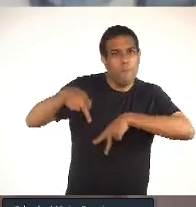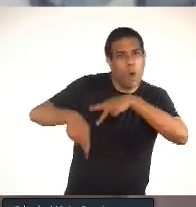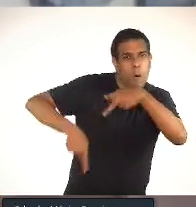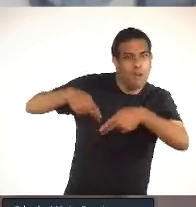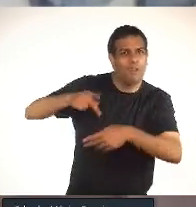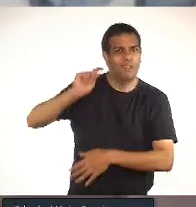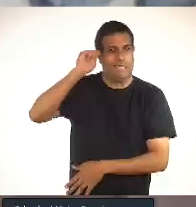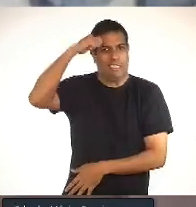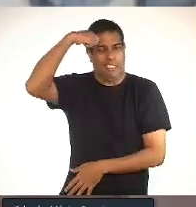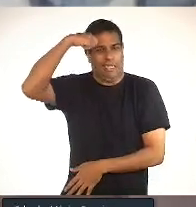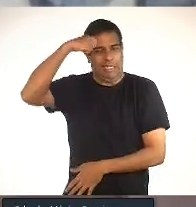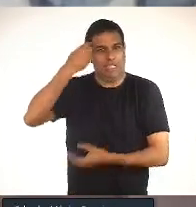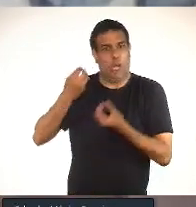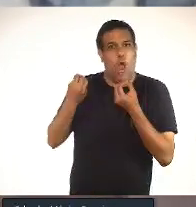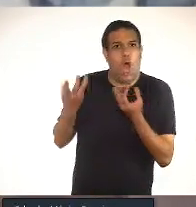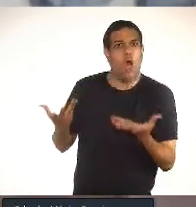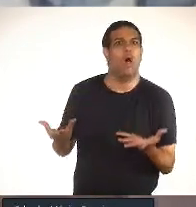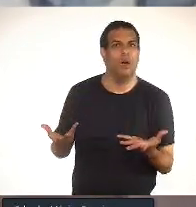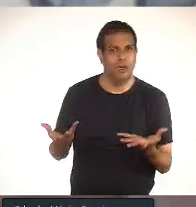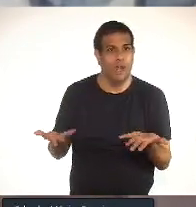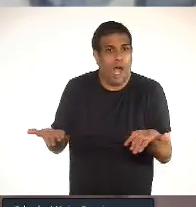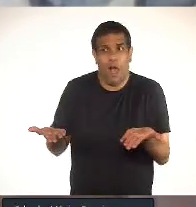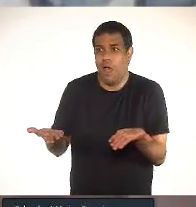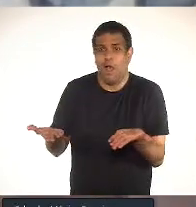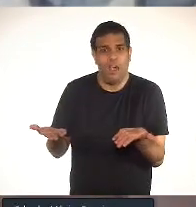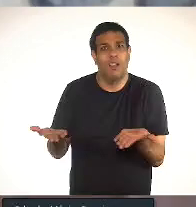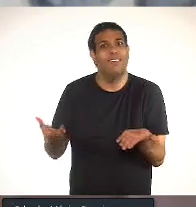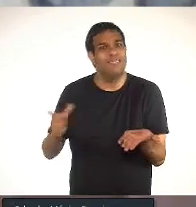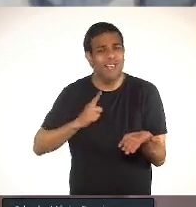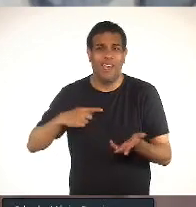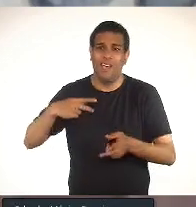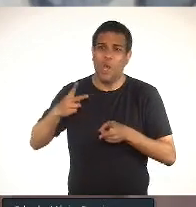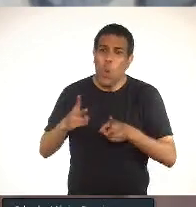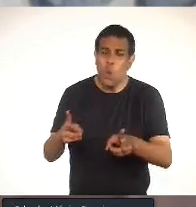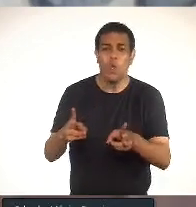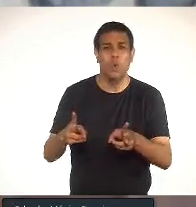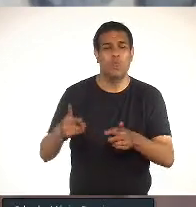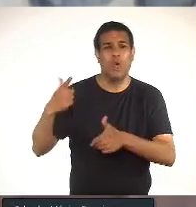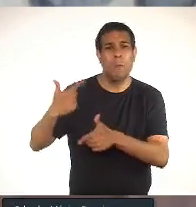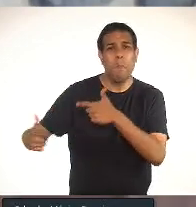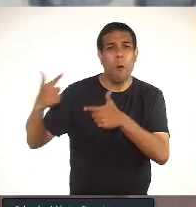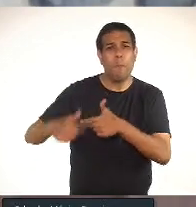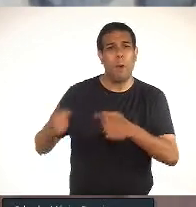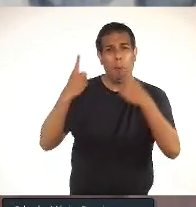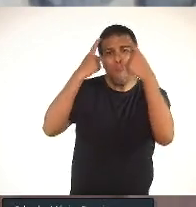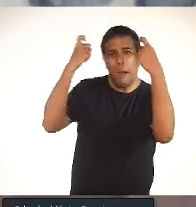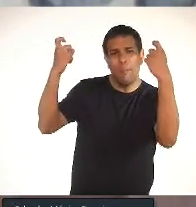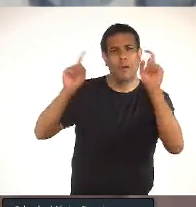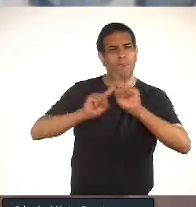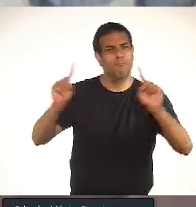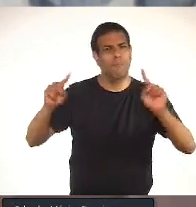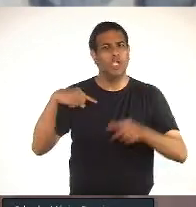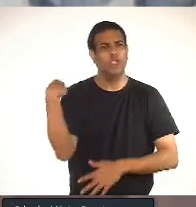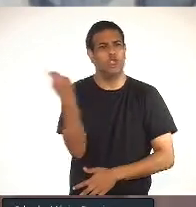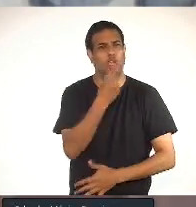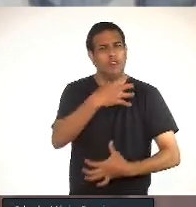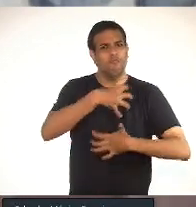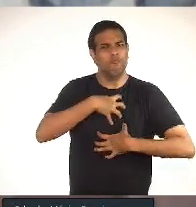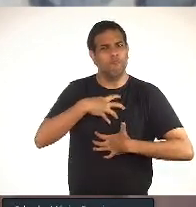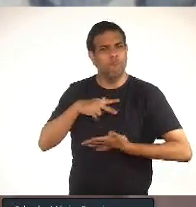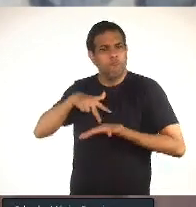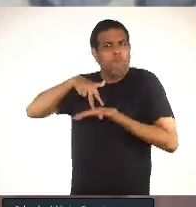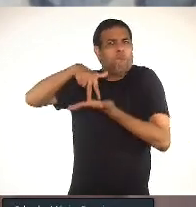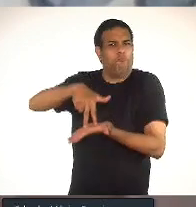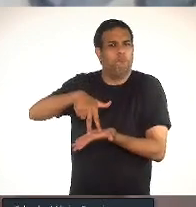negra viria a ser tratada e ainda continua sendo tratada, apesar de resistir, de,